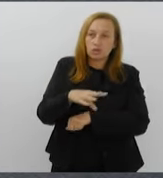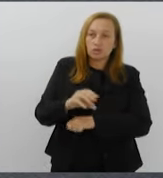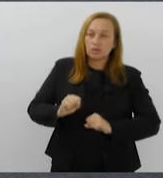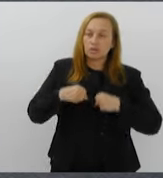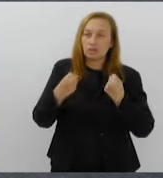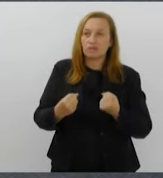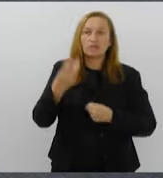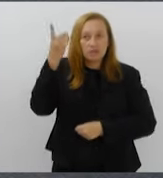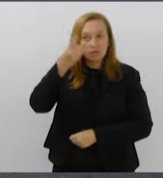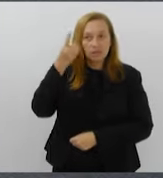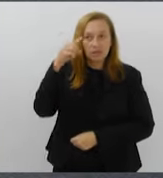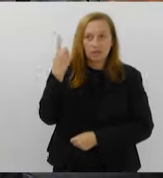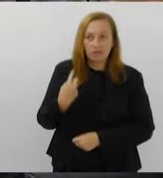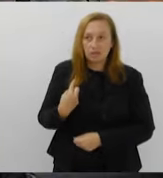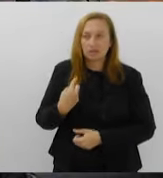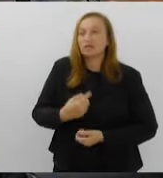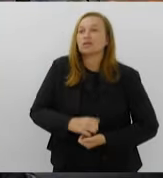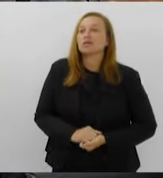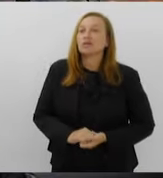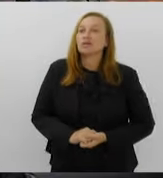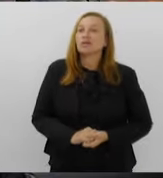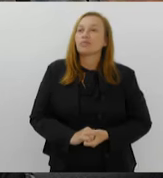pela deputada Dani Monteiro.